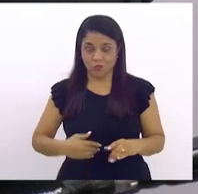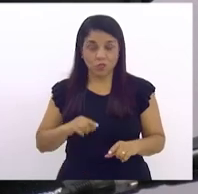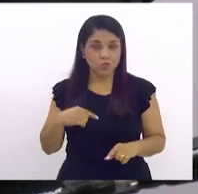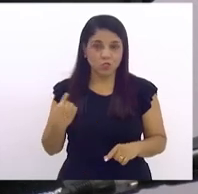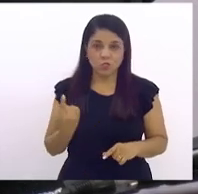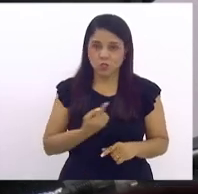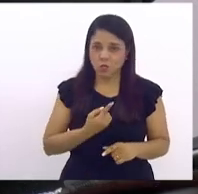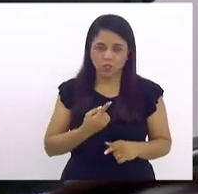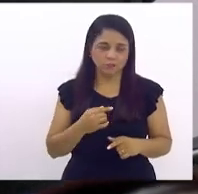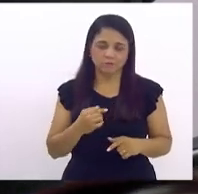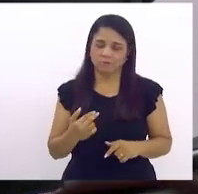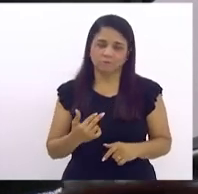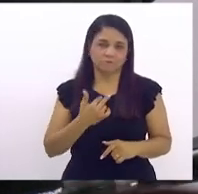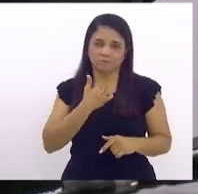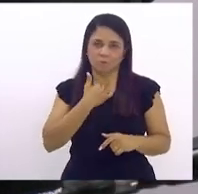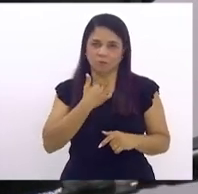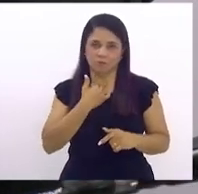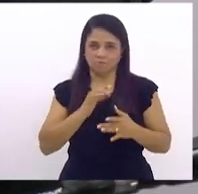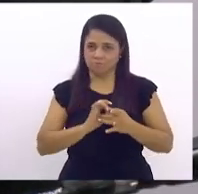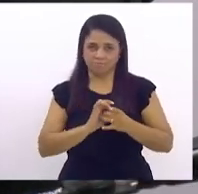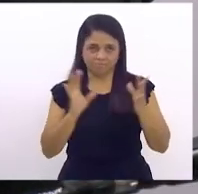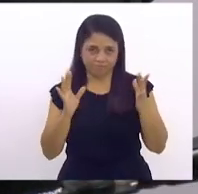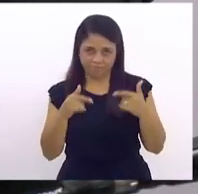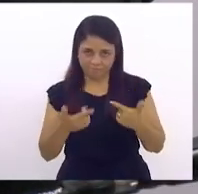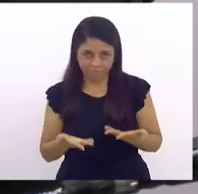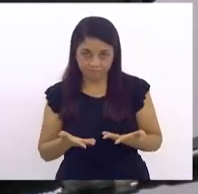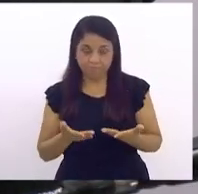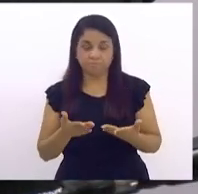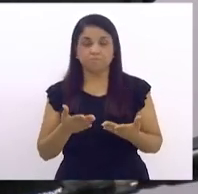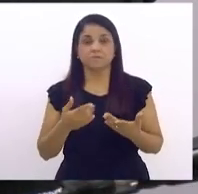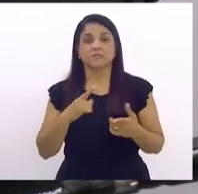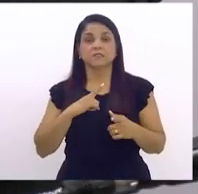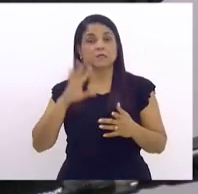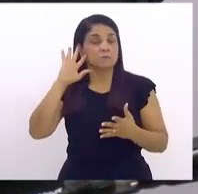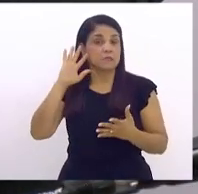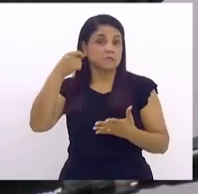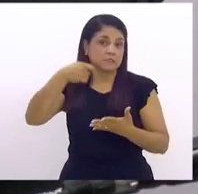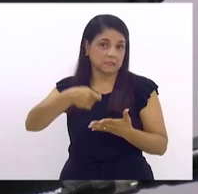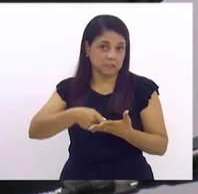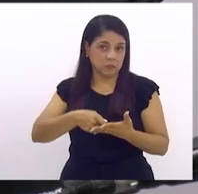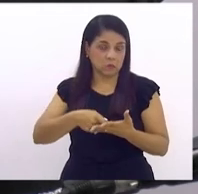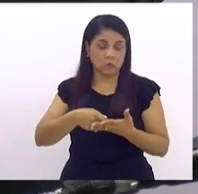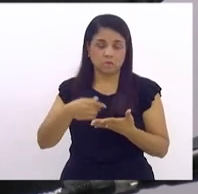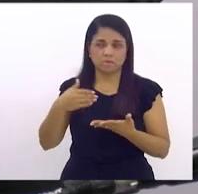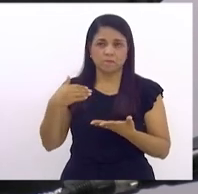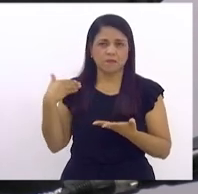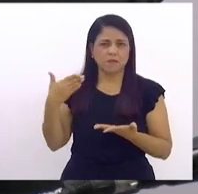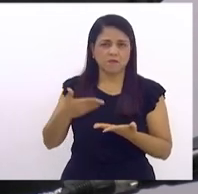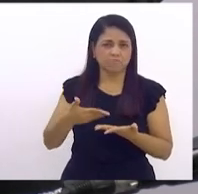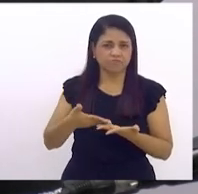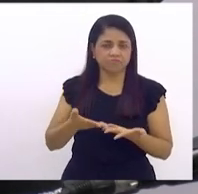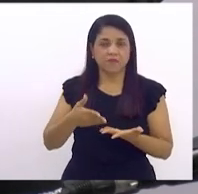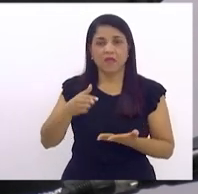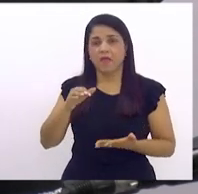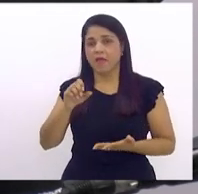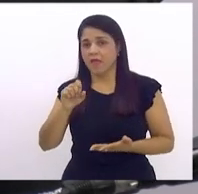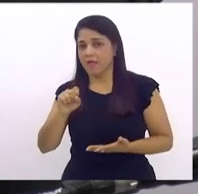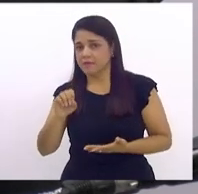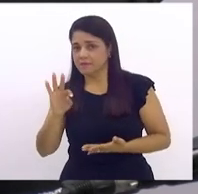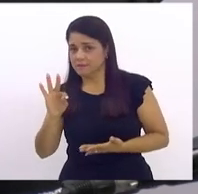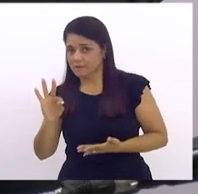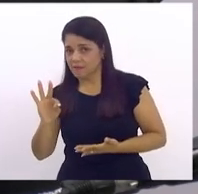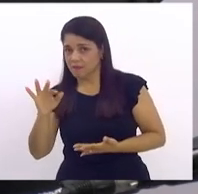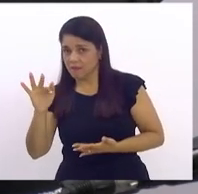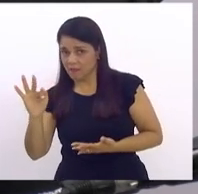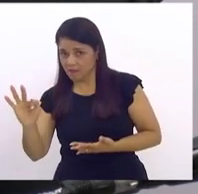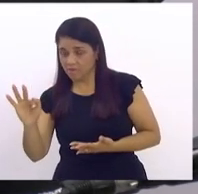alterando nem a estrutura, embora tenha uma decisão recente do STF, que o deputado